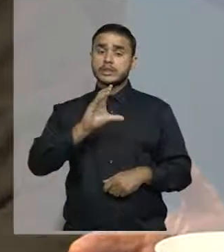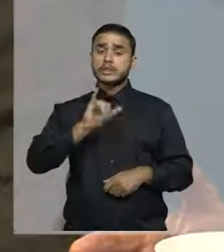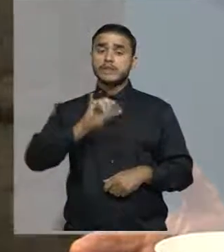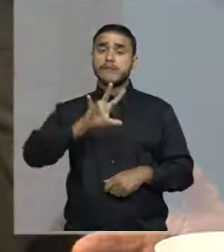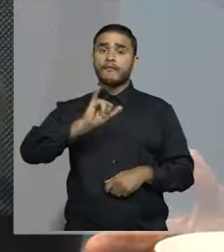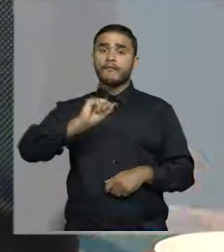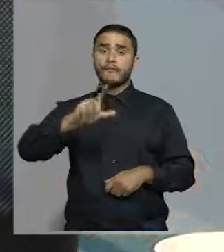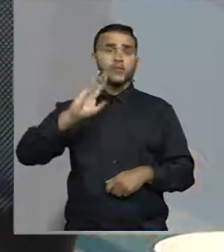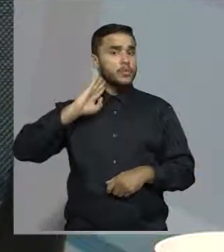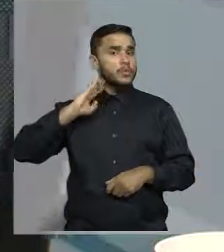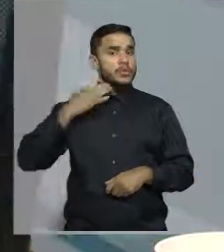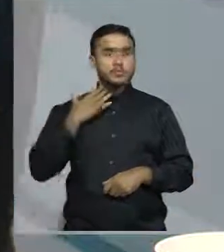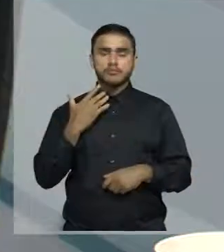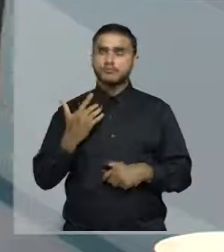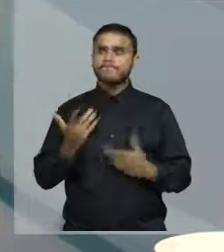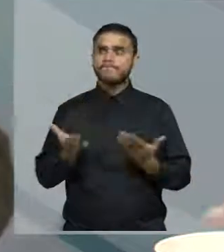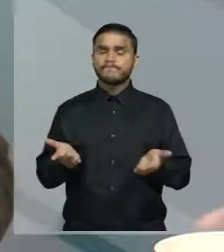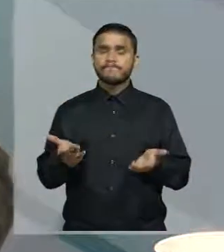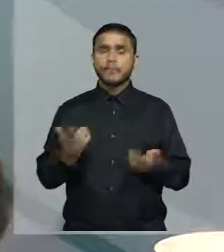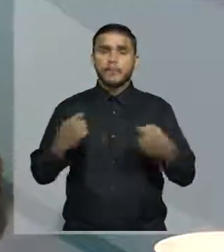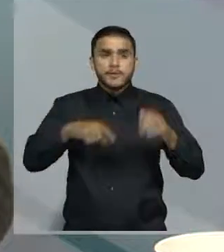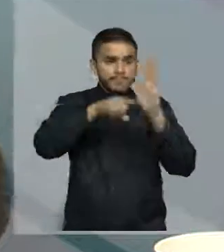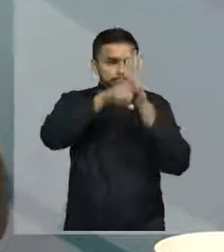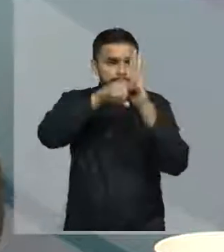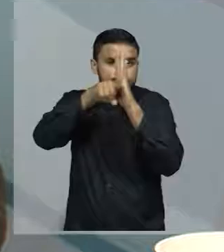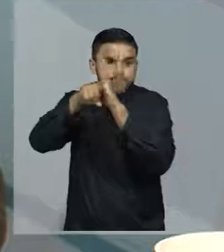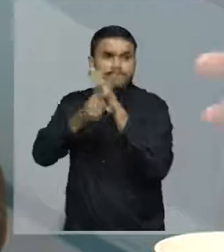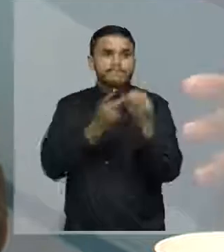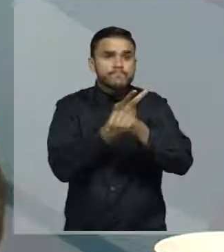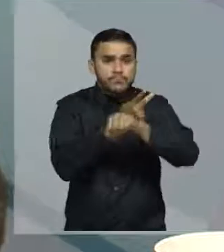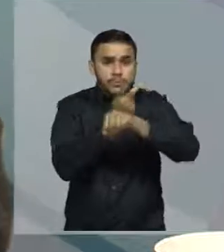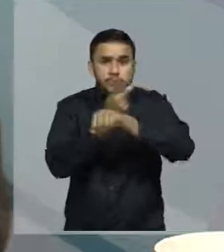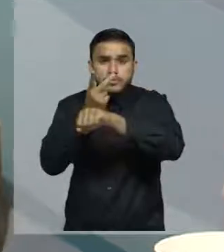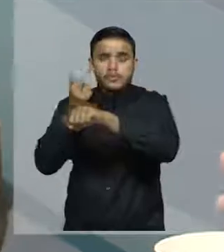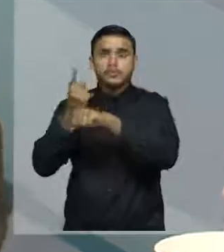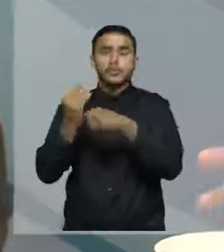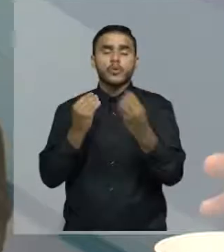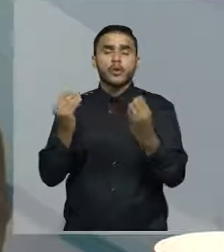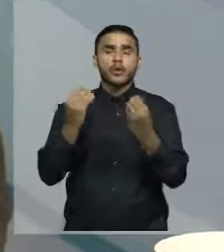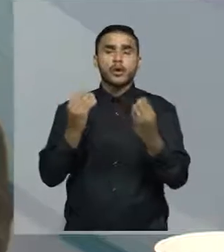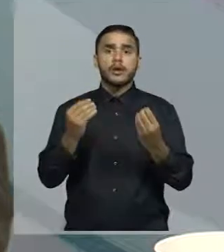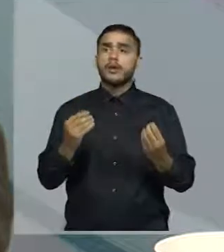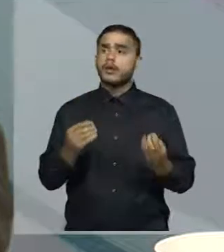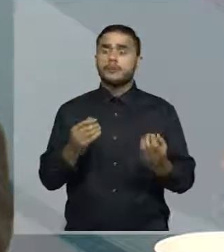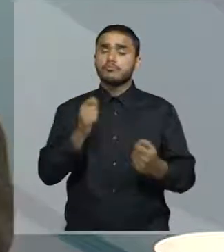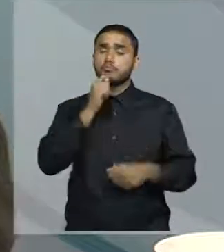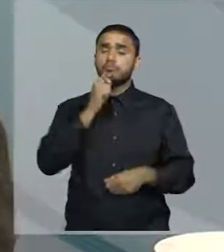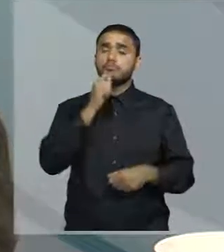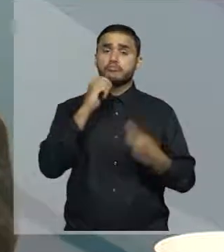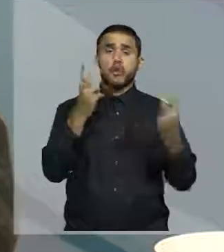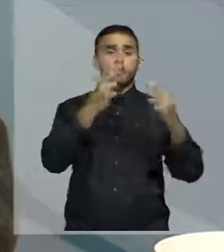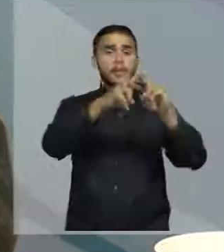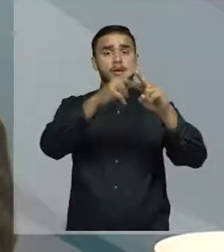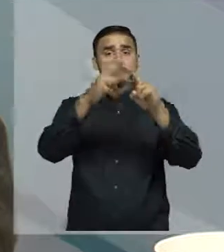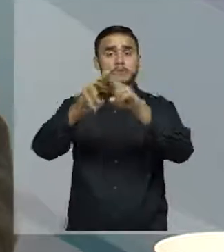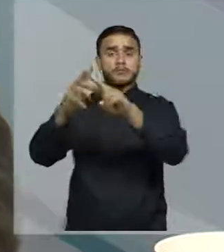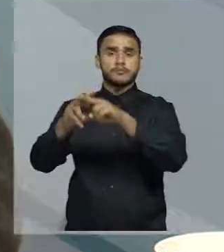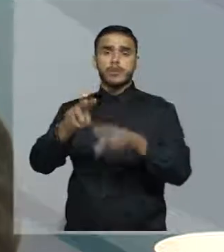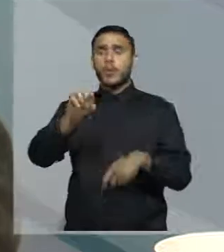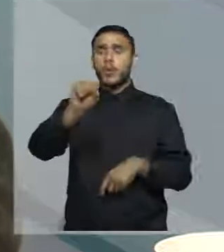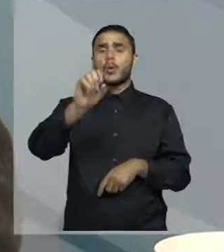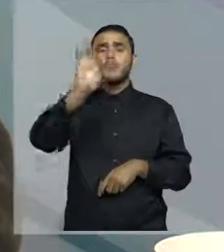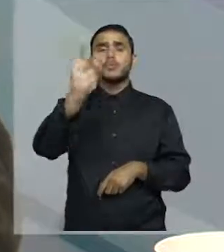condenação. Então, nós temos aí 8% dos crimes resultando em condenação.